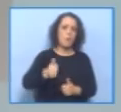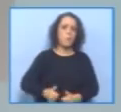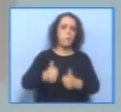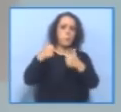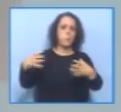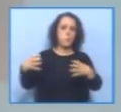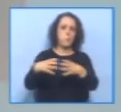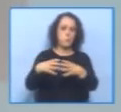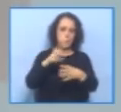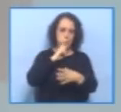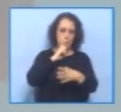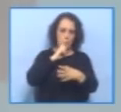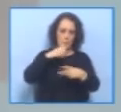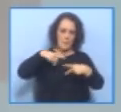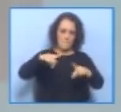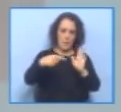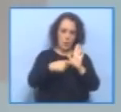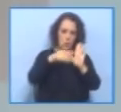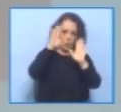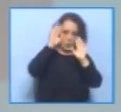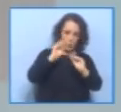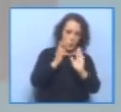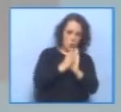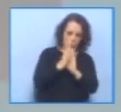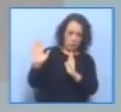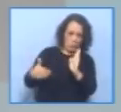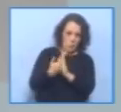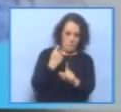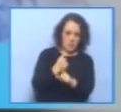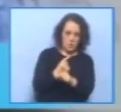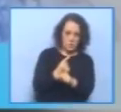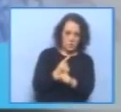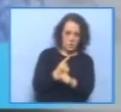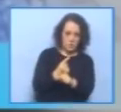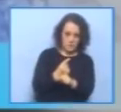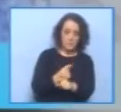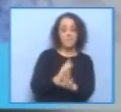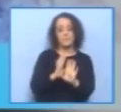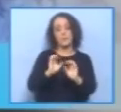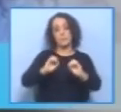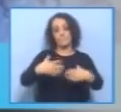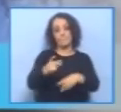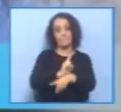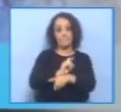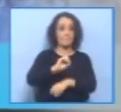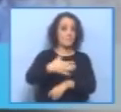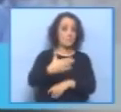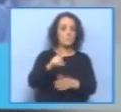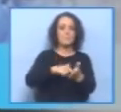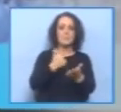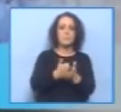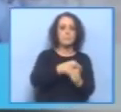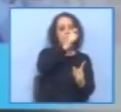objetivo é sempre começarmos por aqueles que têm mais responsabilidade na Igreja, portanto, é importante falar aos bispos, depois falar aos sacerdotes, depois falar aos